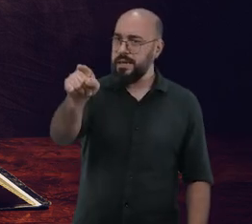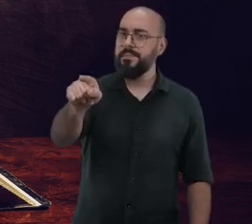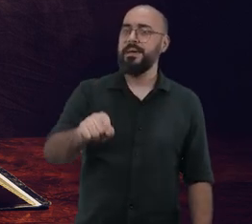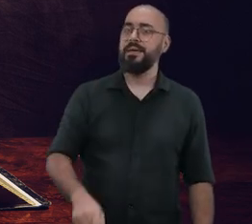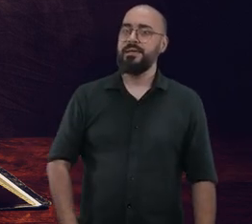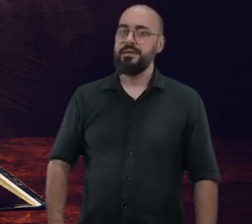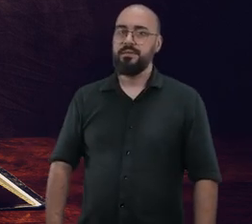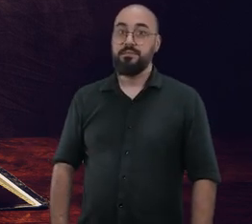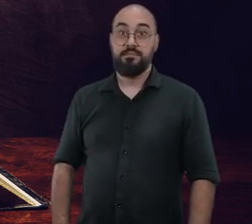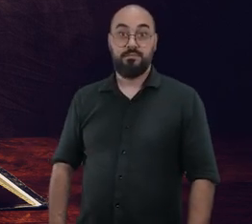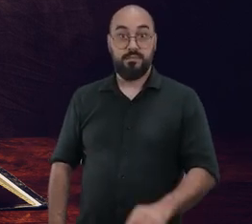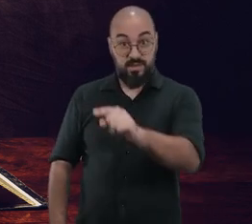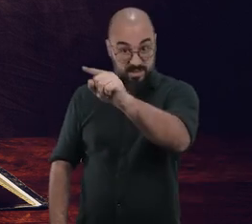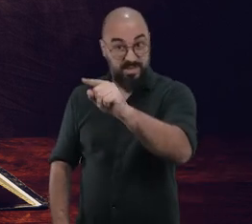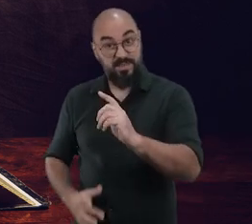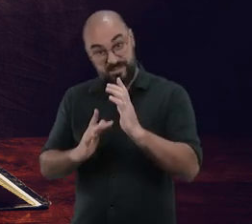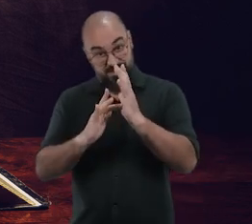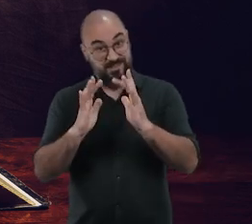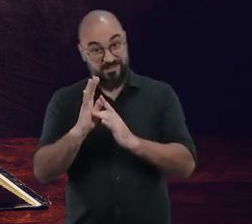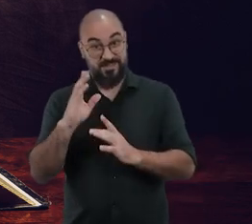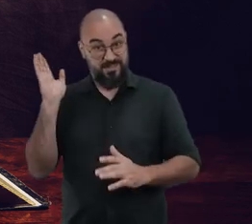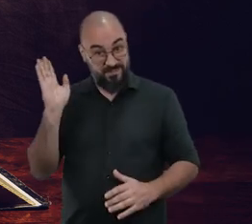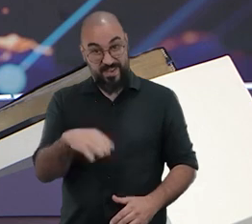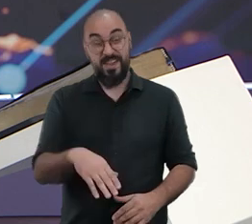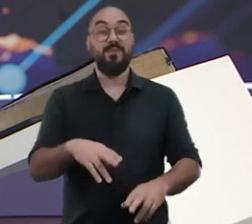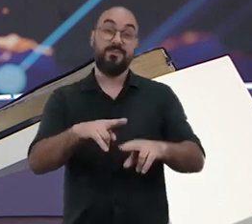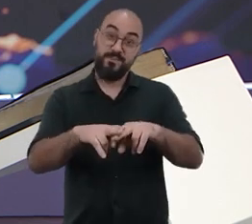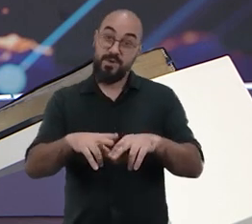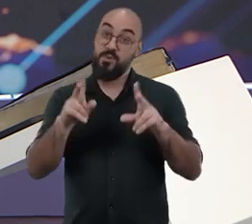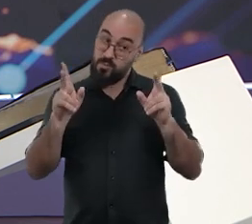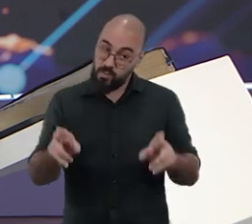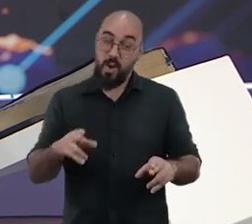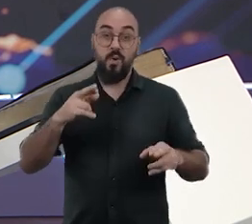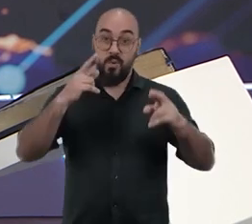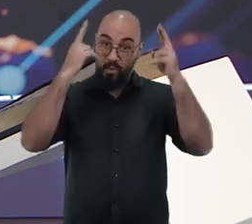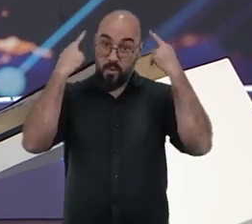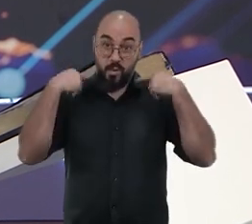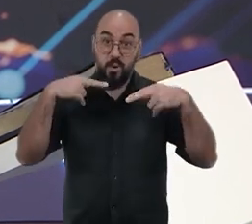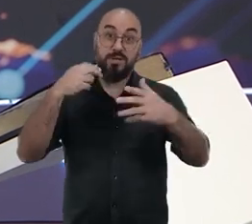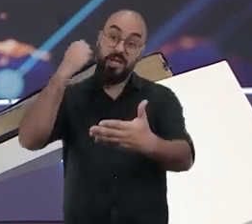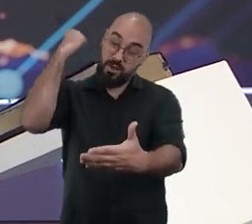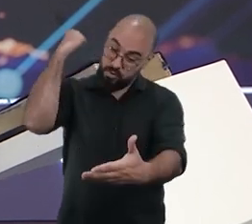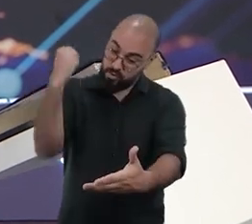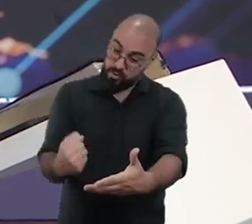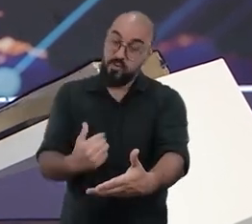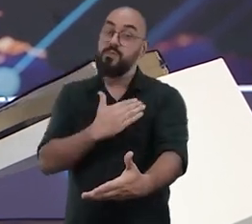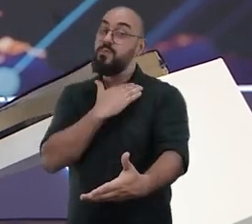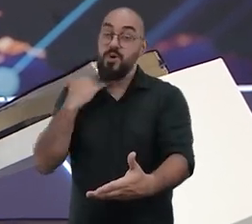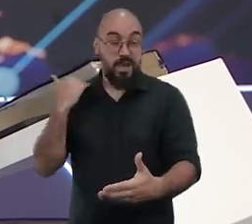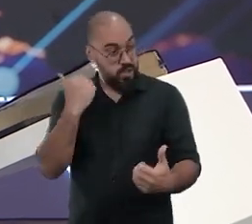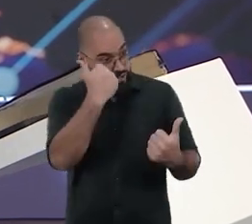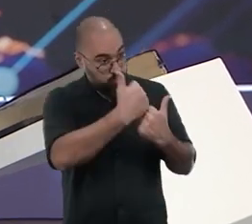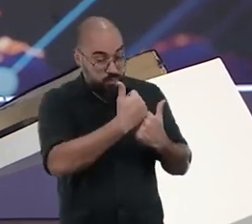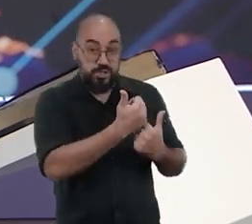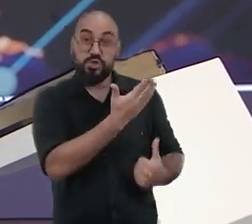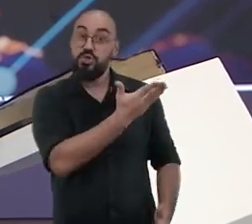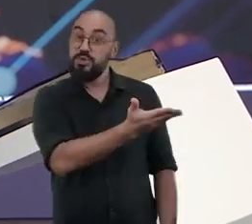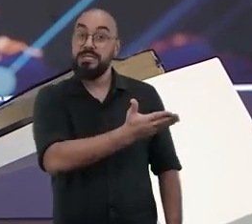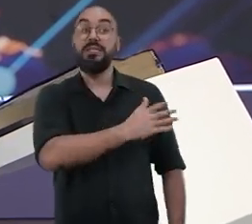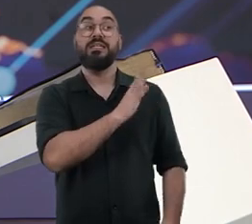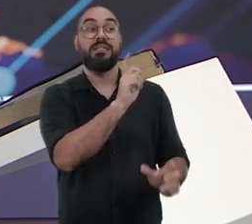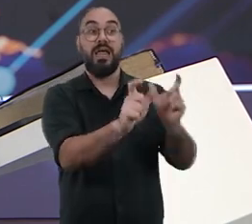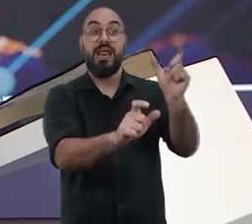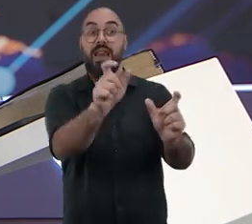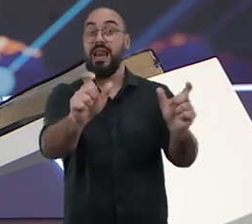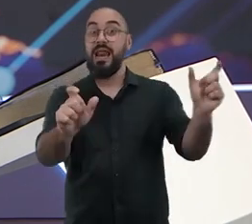foi enviado à terra como o Cordeiro de Deus. Ele morreria para solucionar o problema